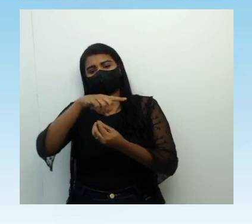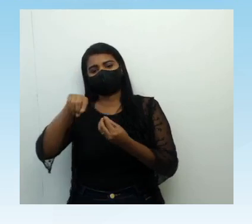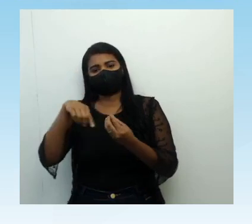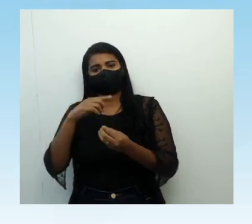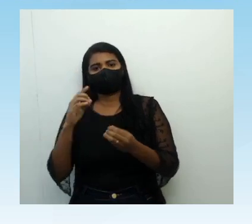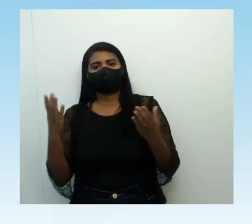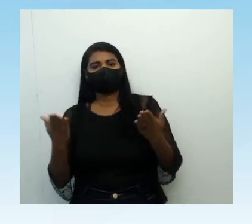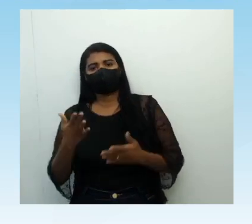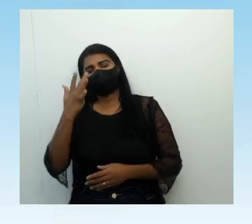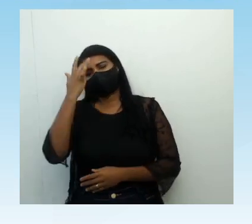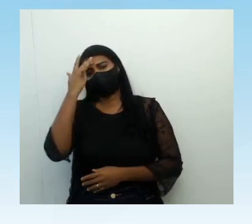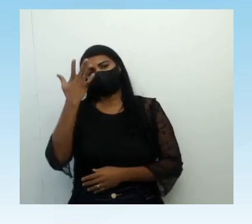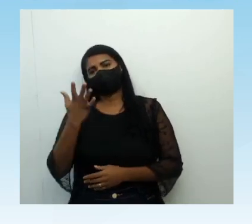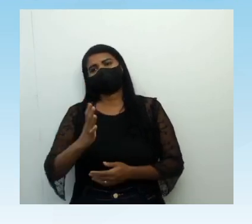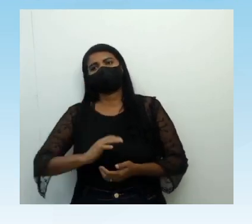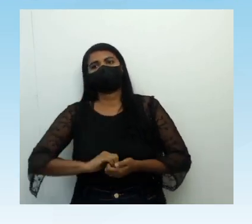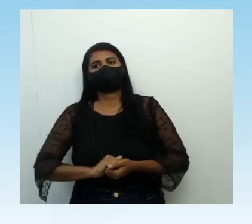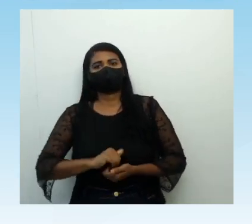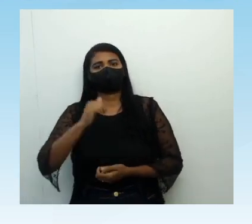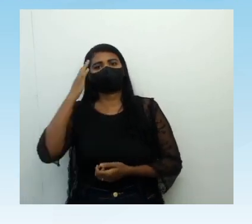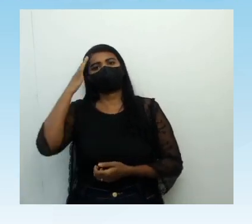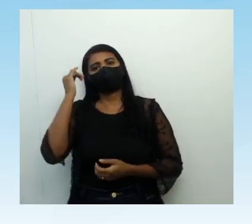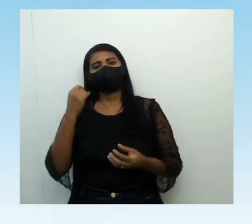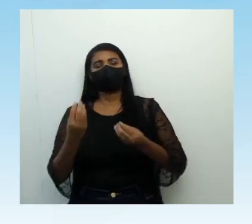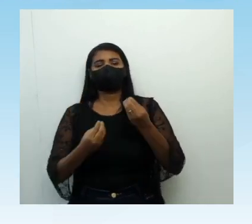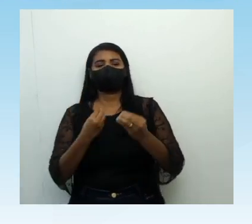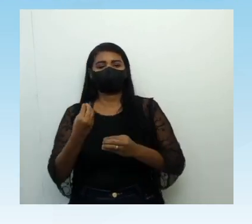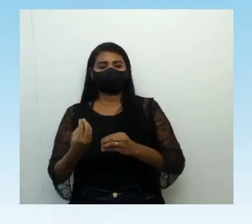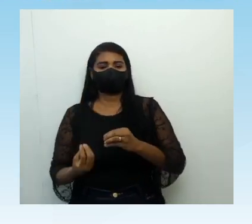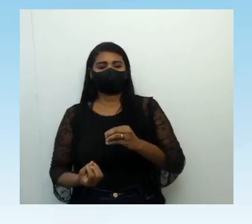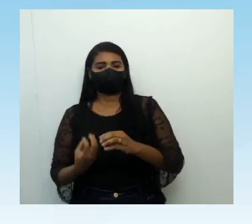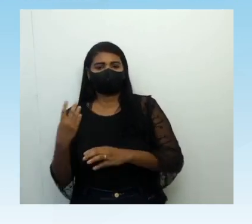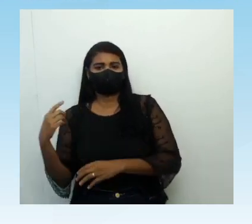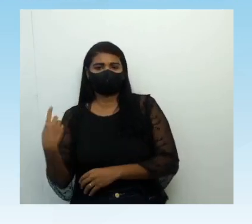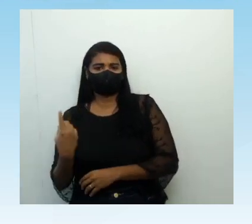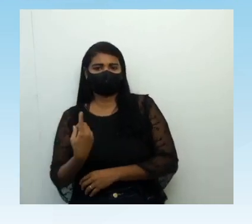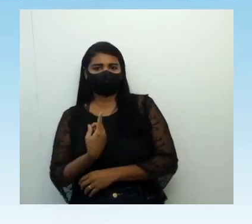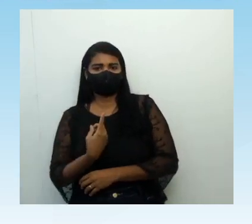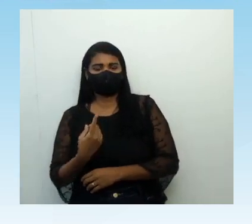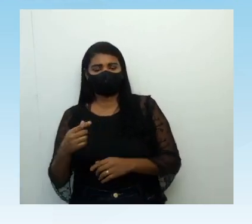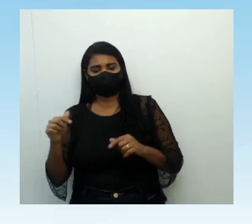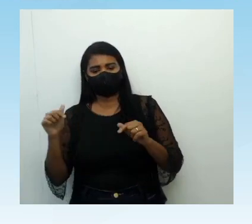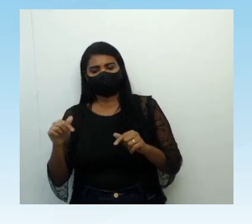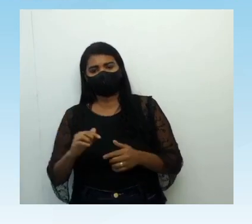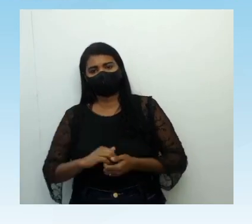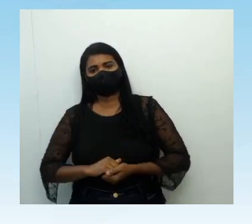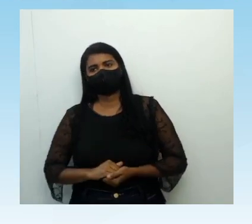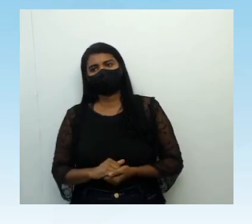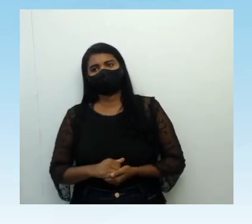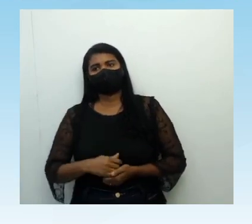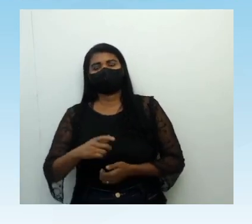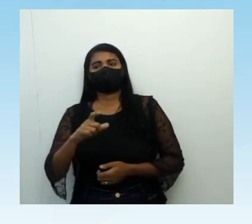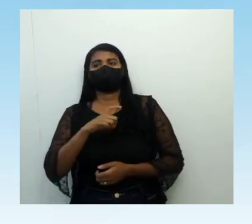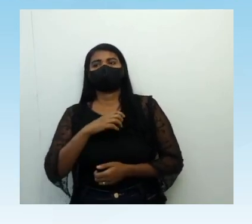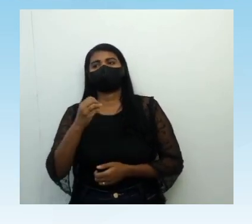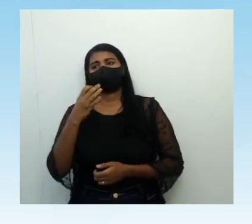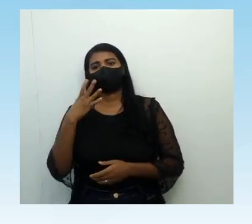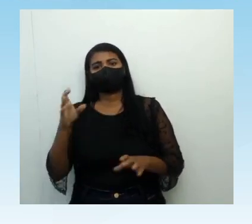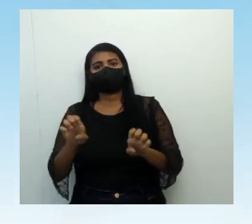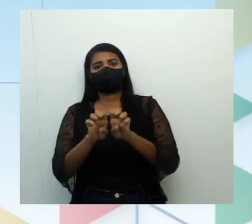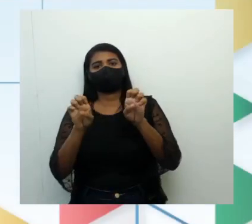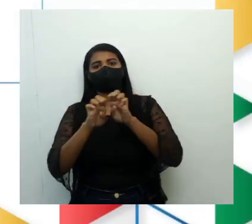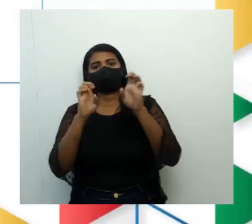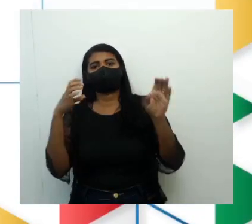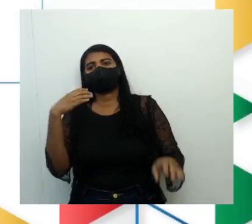Então, ficou fácil para eles fazer esse tipo de plantação no nosso litoral aqui. Teve uma boa aceitação do açúcar